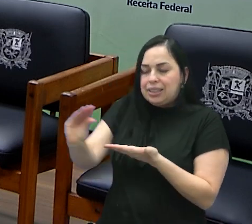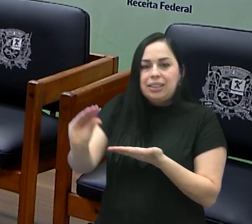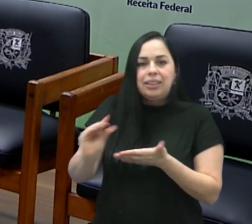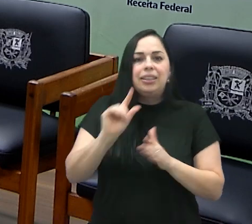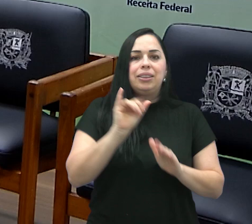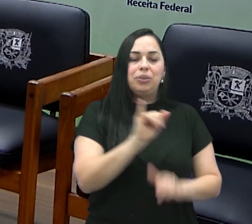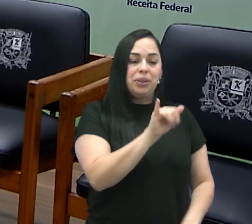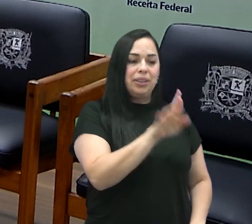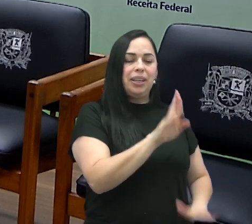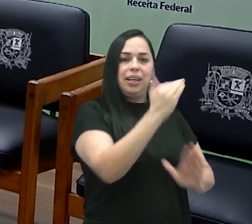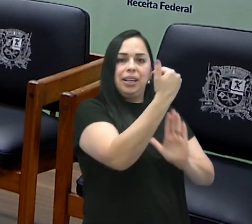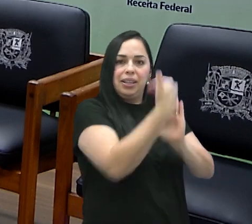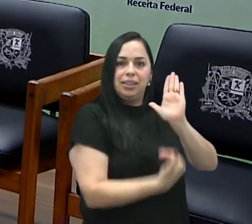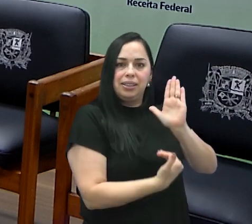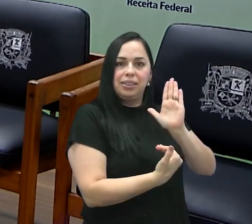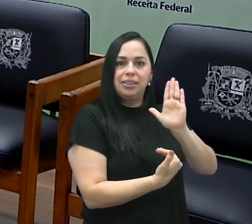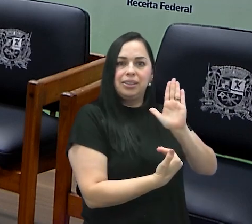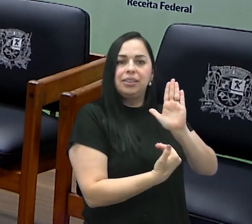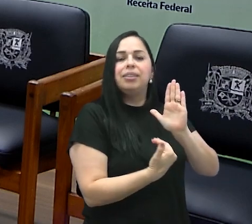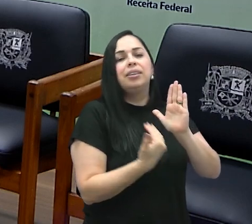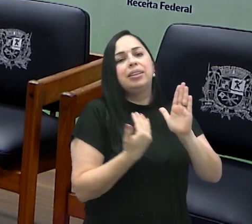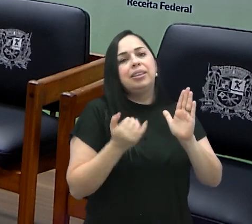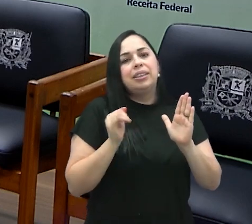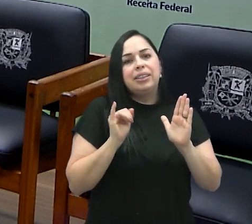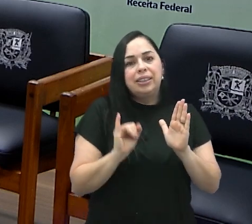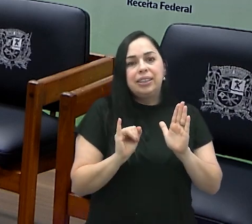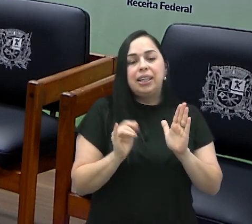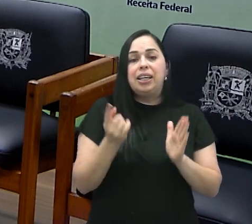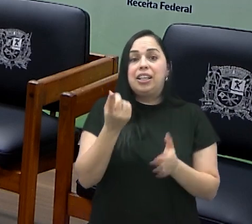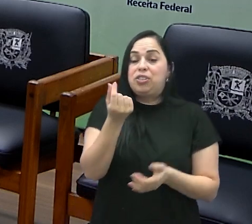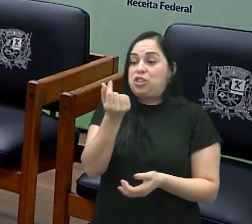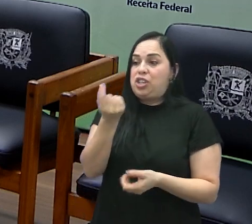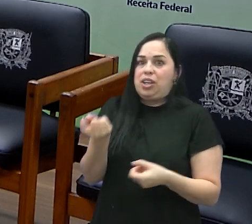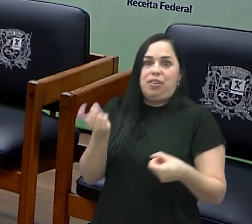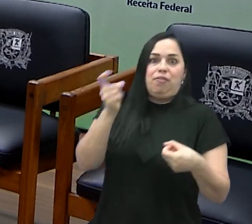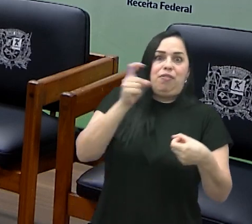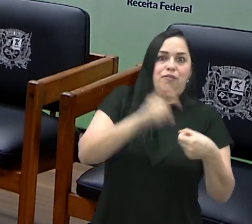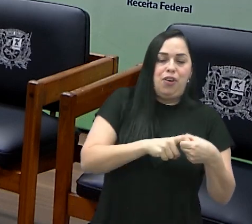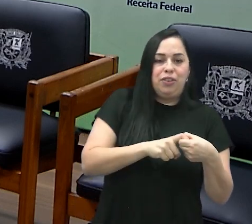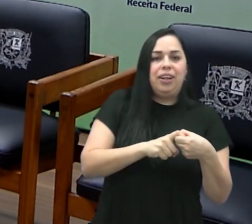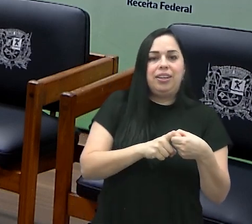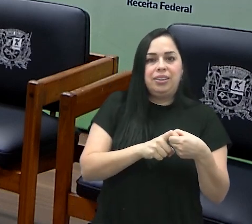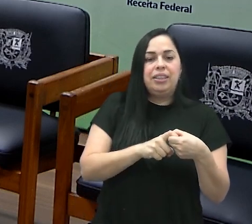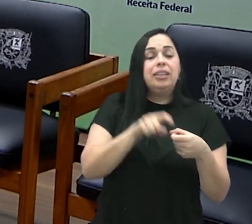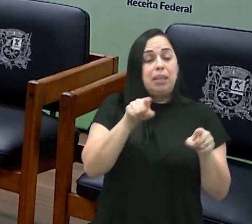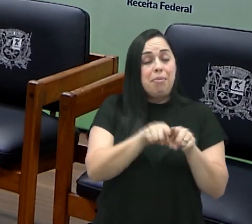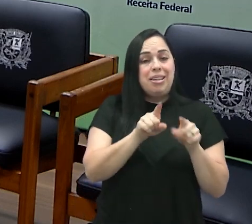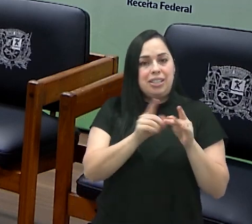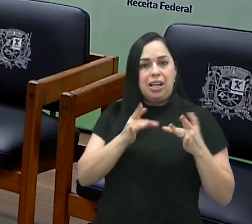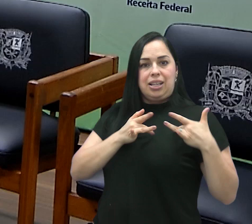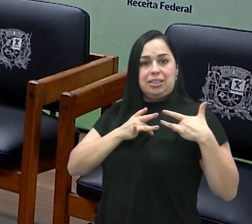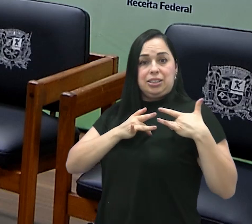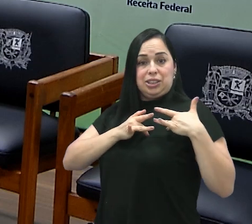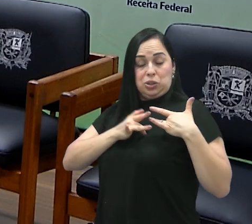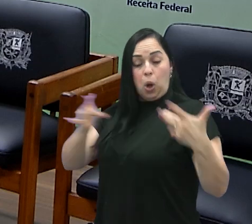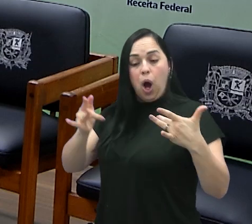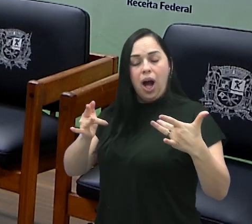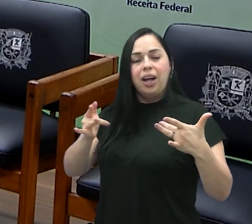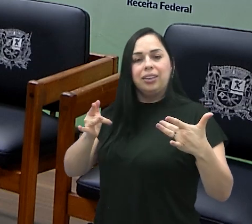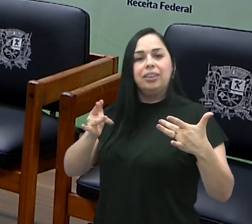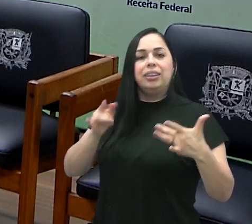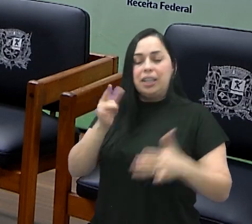está destinando abate totalmente do imposto a pagar. E no caso de tiver uma restituição de R$2.000 e você fizer uma doação